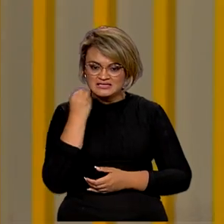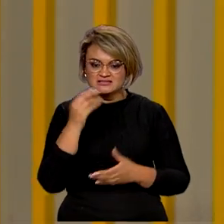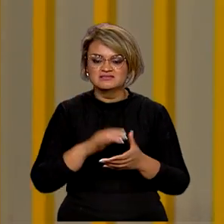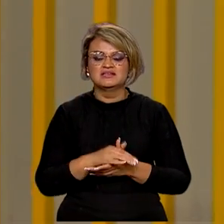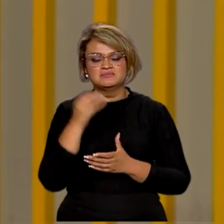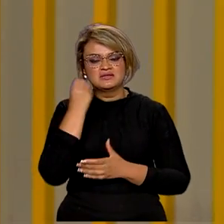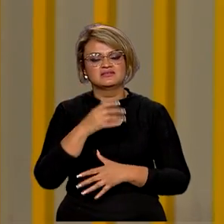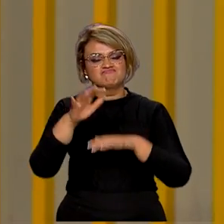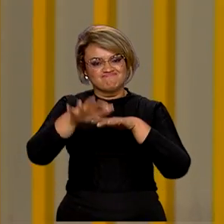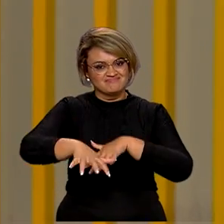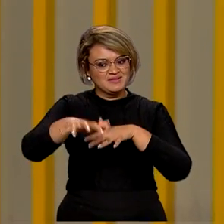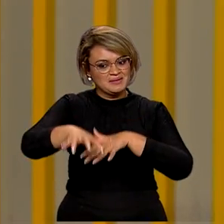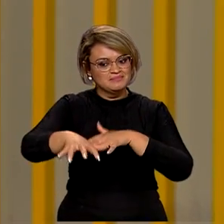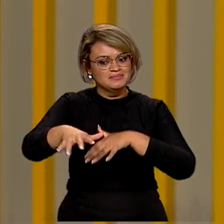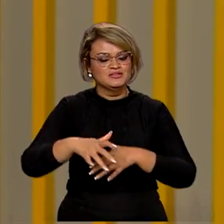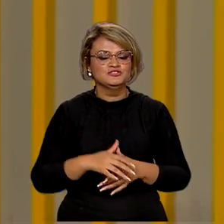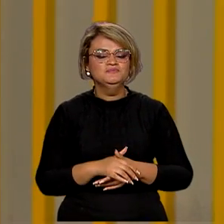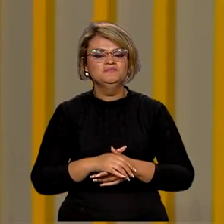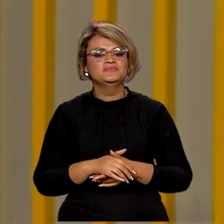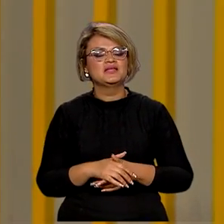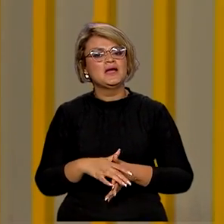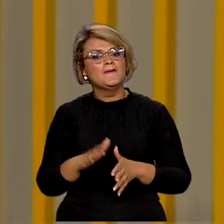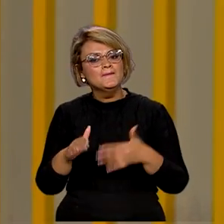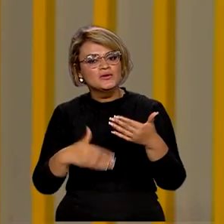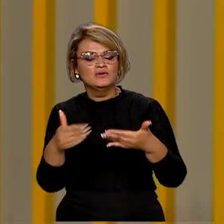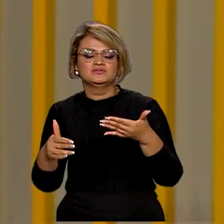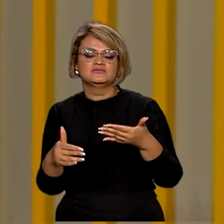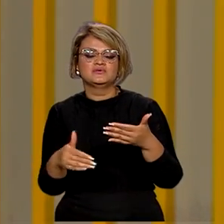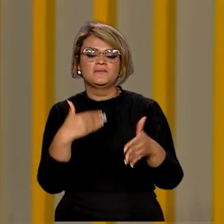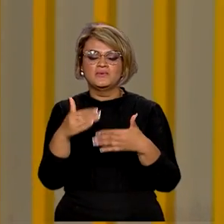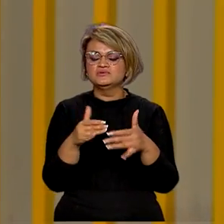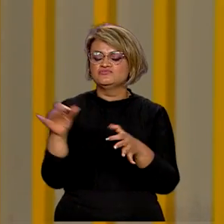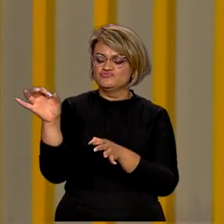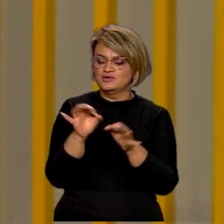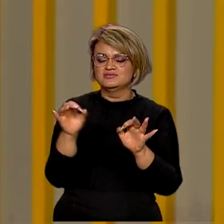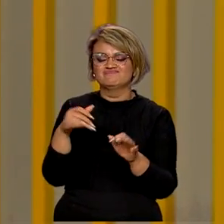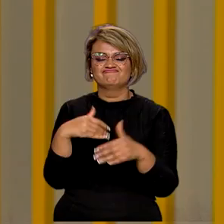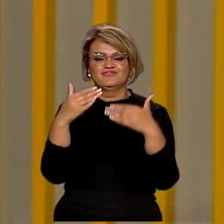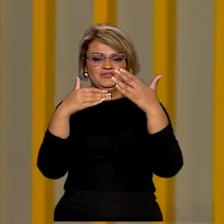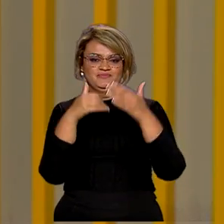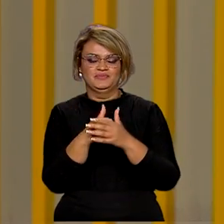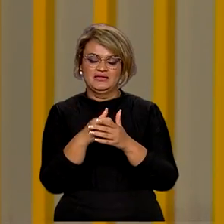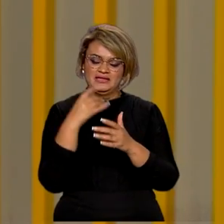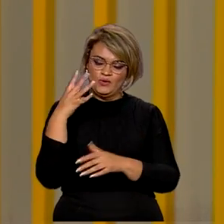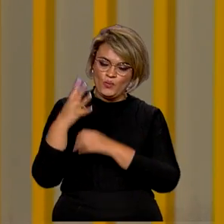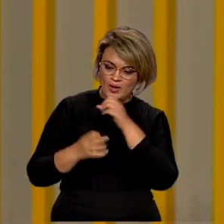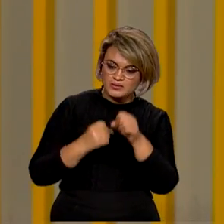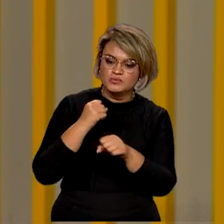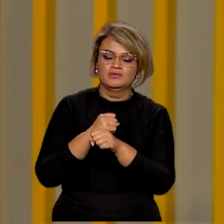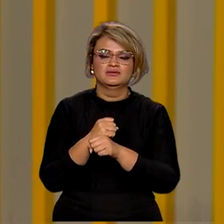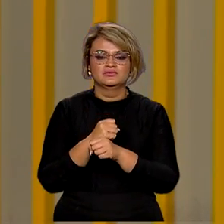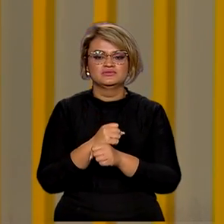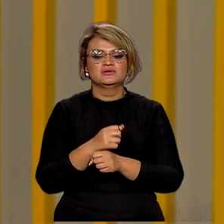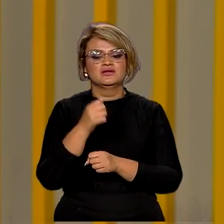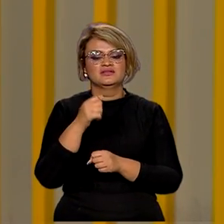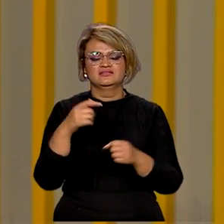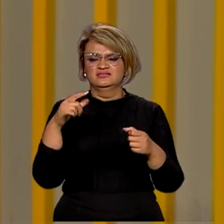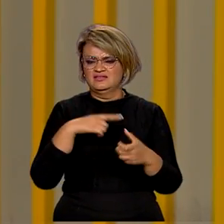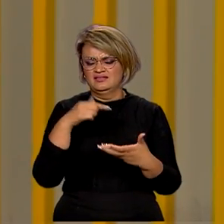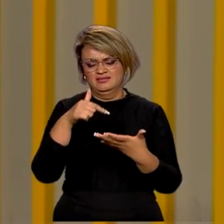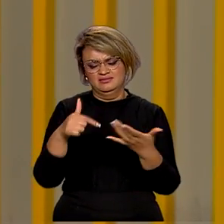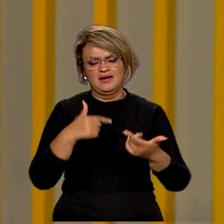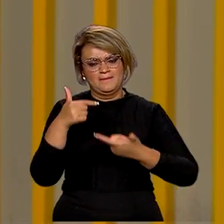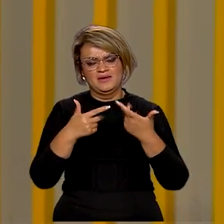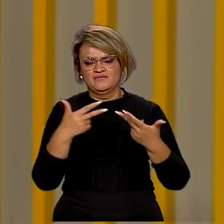da Marcha das Margaridas. É um processo que é um processo de construção, né? Ao longo de 4 anos, elas fazem diversas atividades,